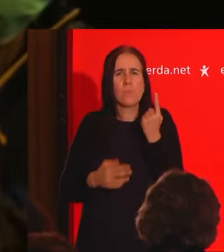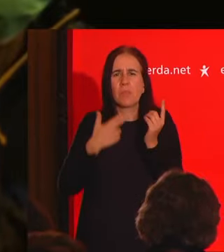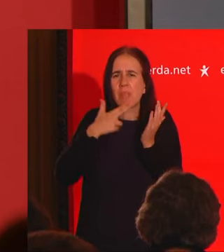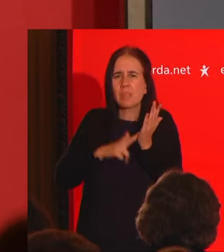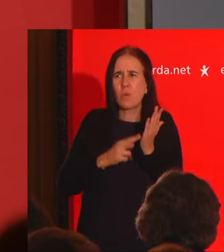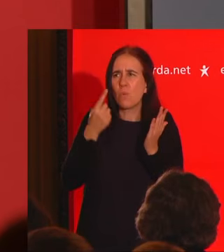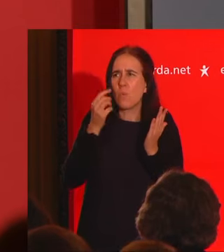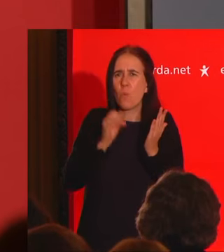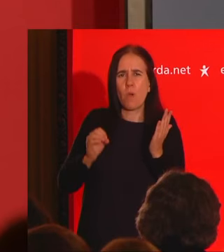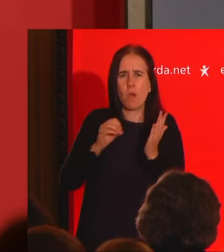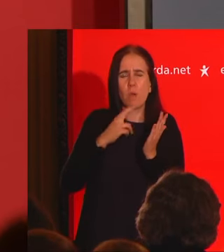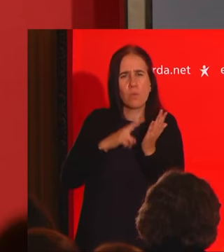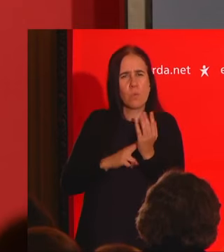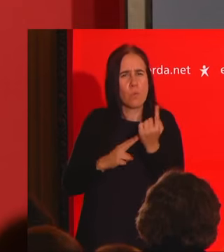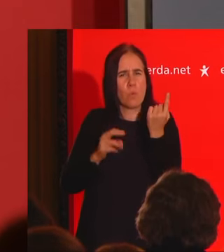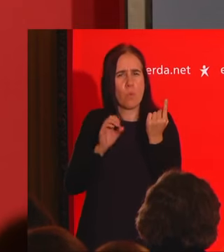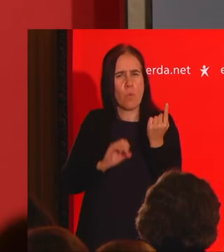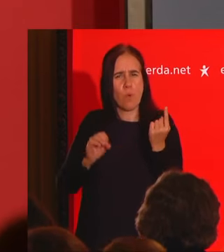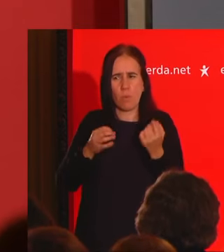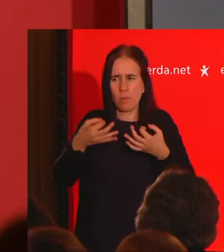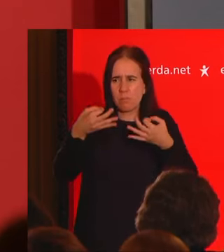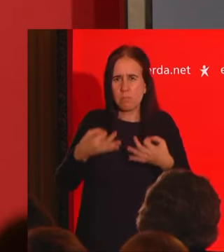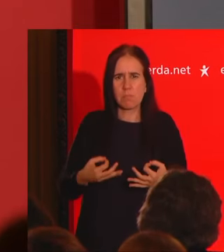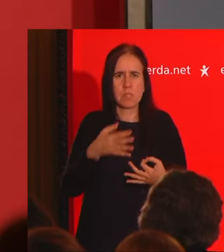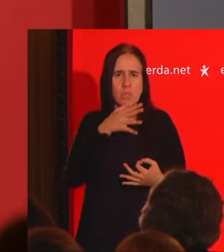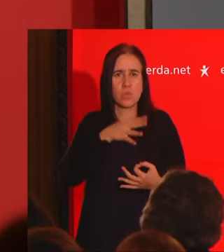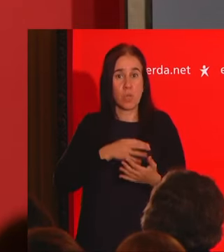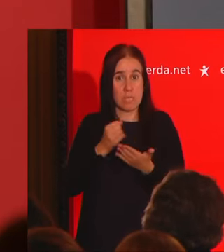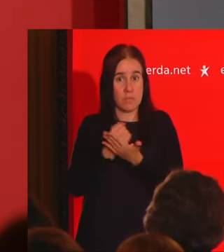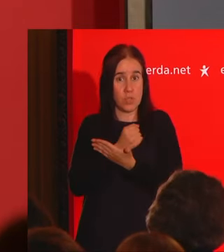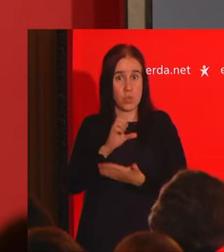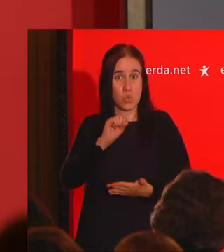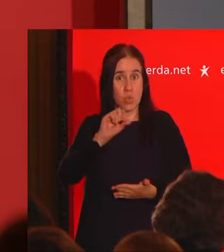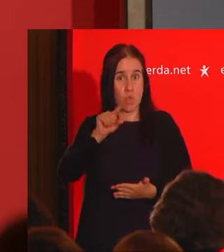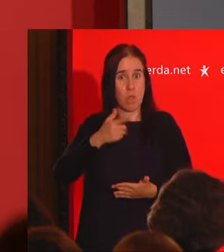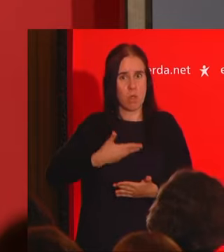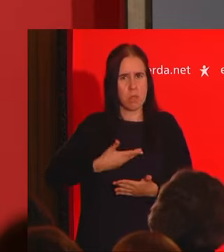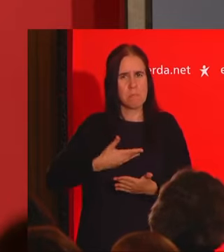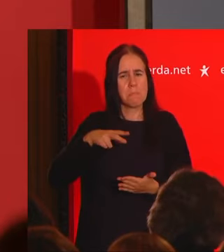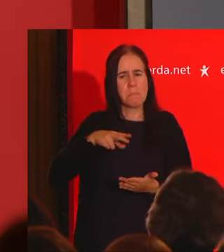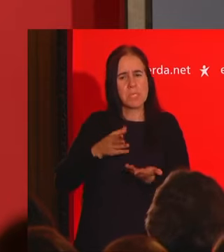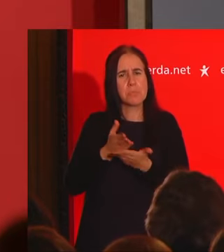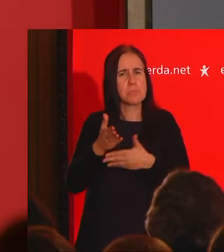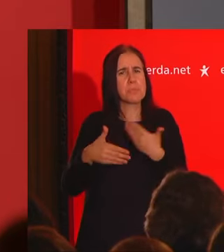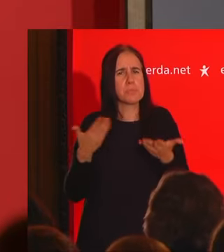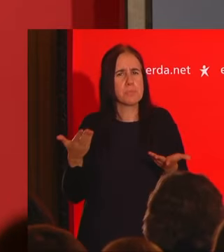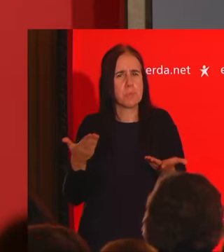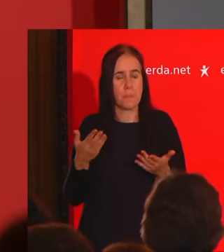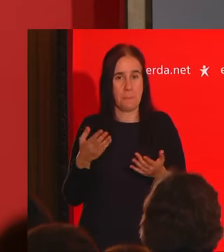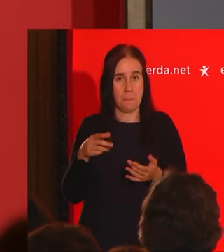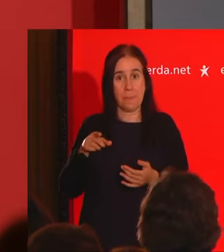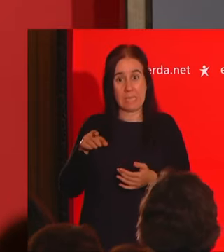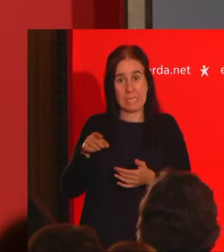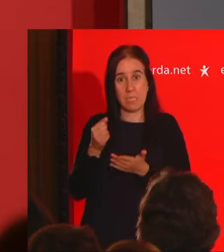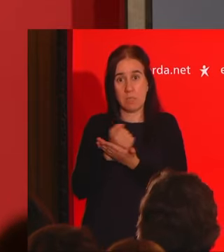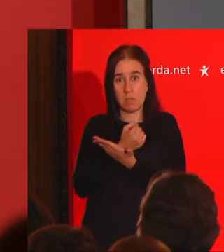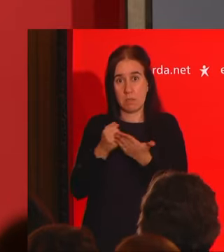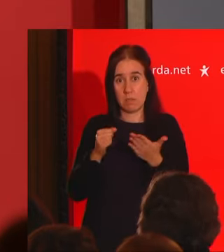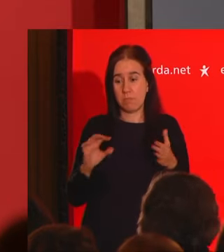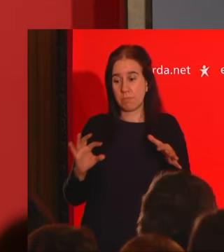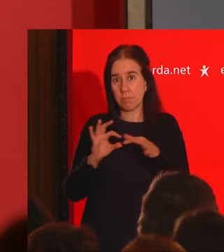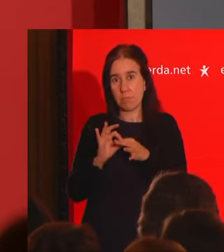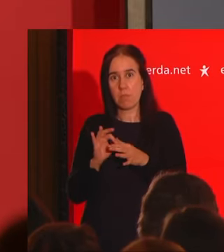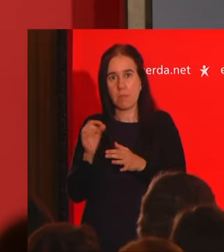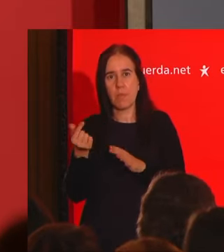uma única razão válida para que os vistos gold permaneçam no nosso país. A associação destes vistos ao branqueamento